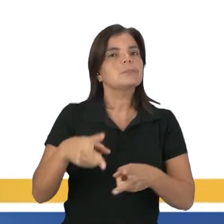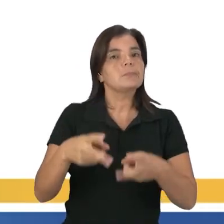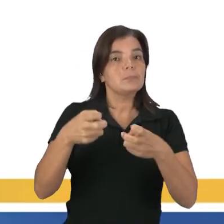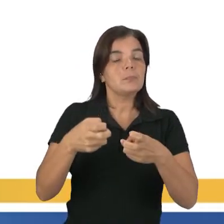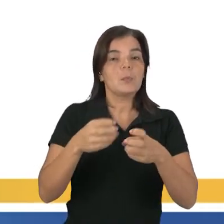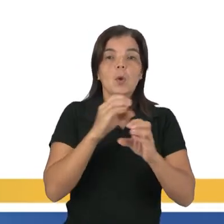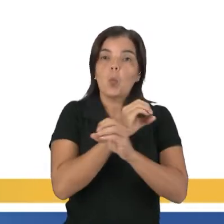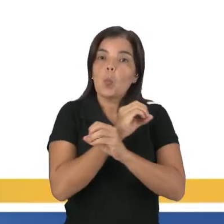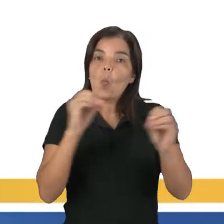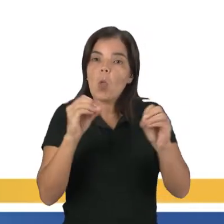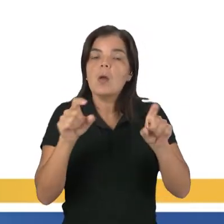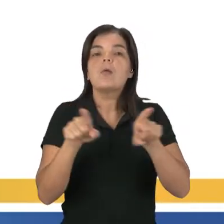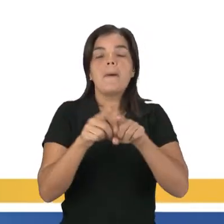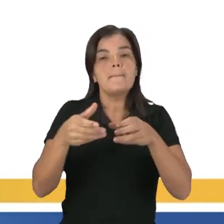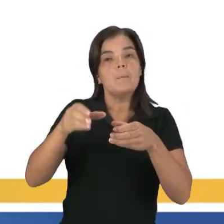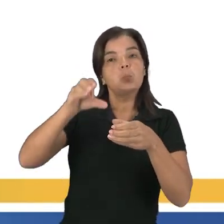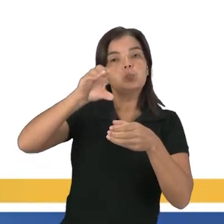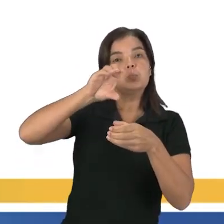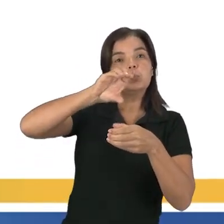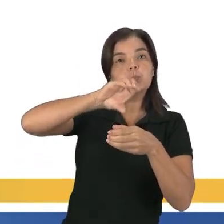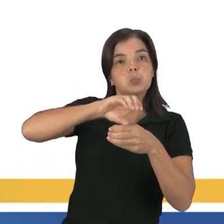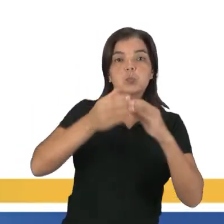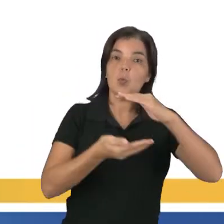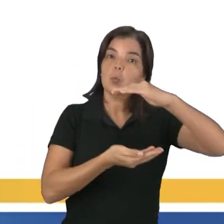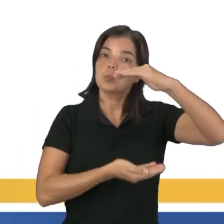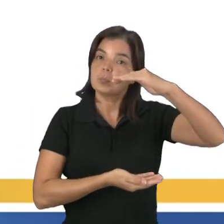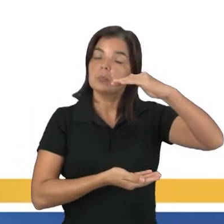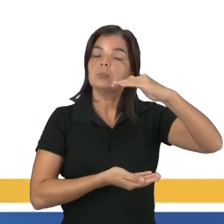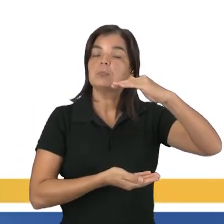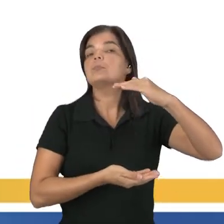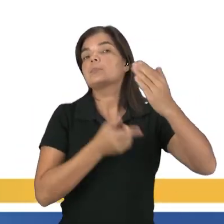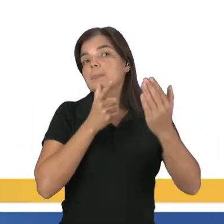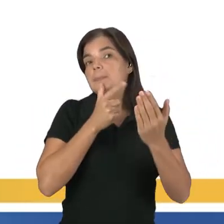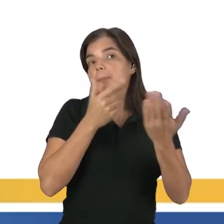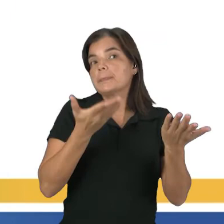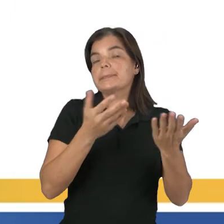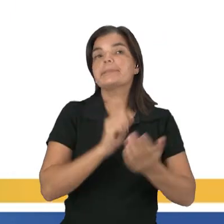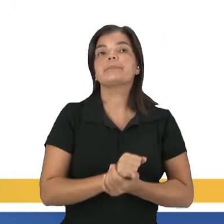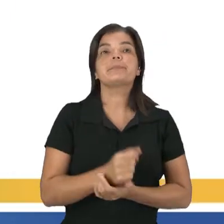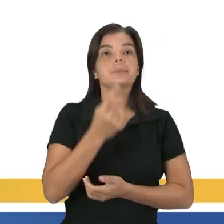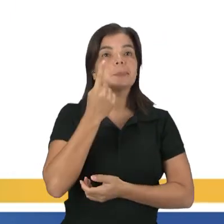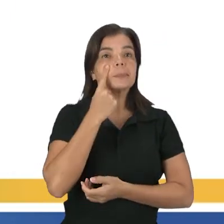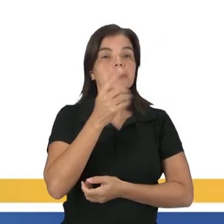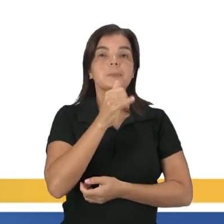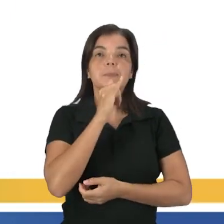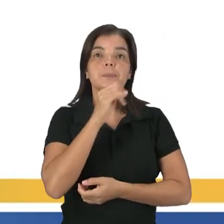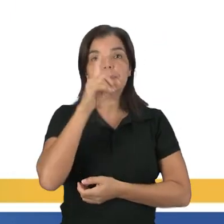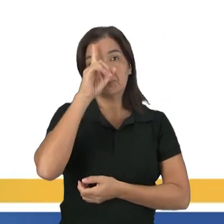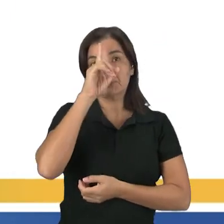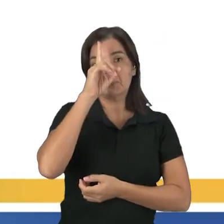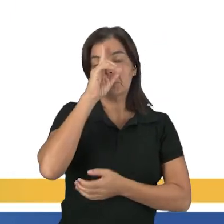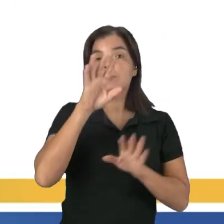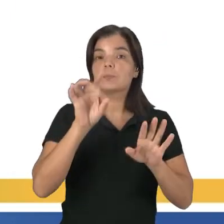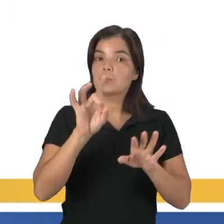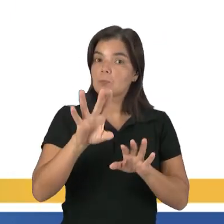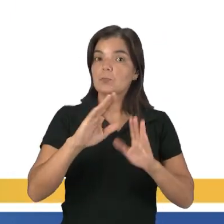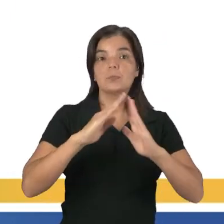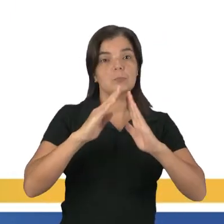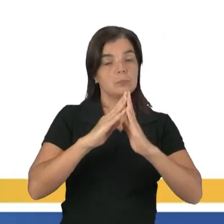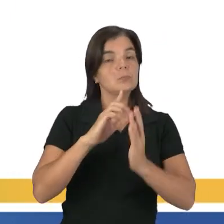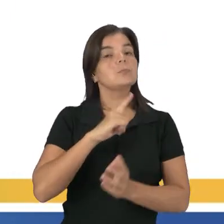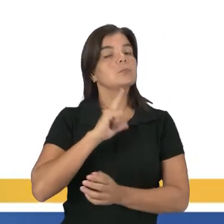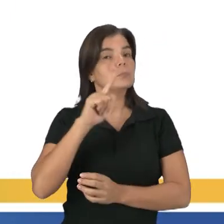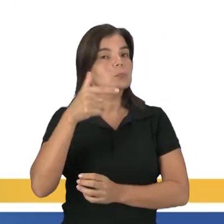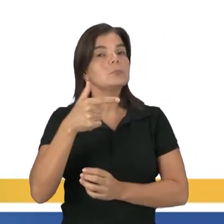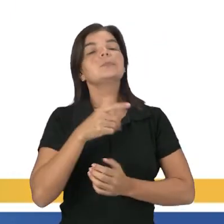corpo vazio, que eu posso colocar um certo líquido, por exemplo? Então aqui a gente vê um exemplo do dia a dia, só que na sua casa com certeza